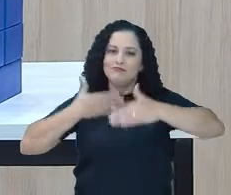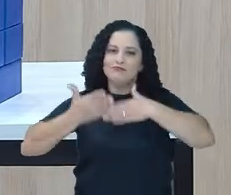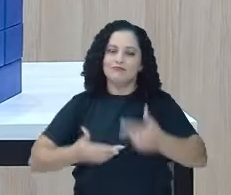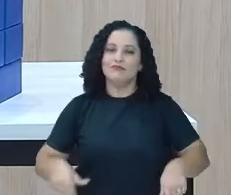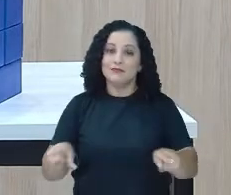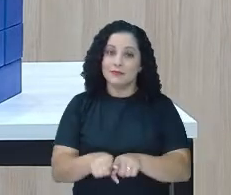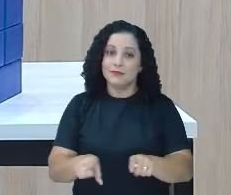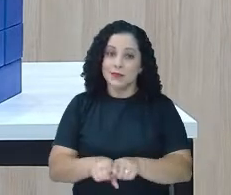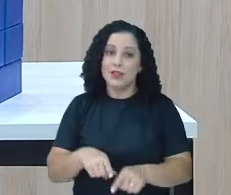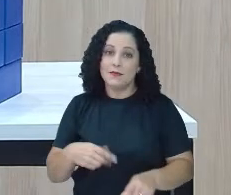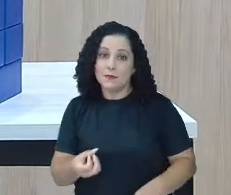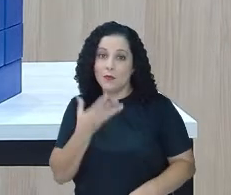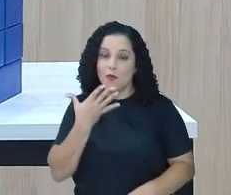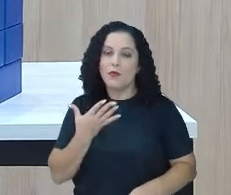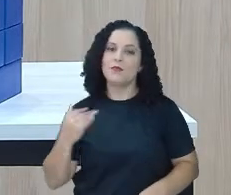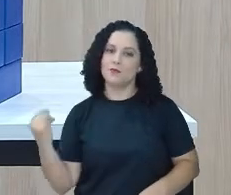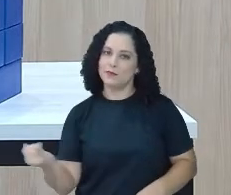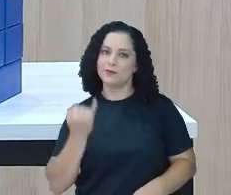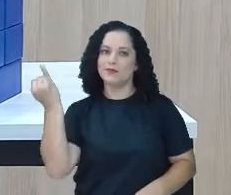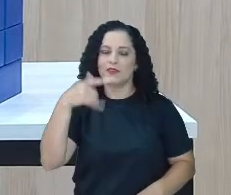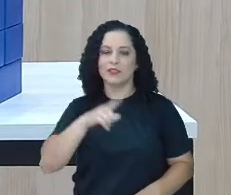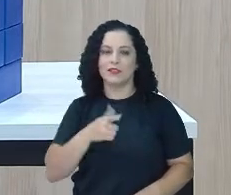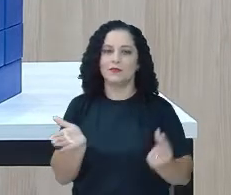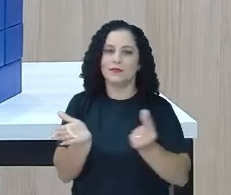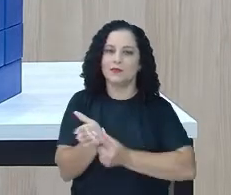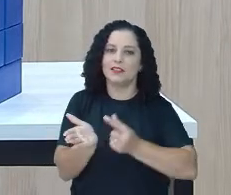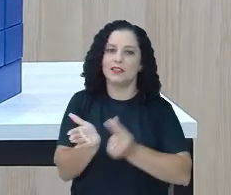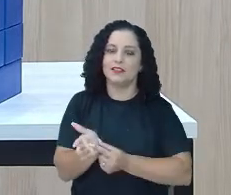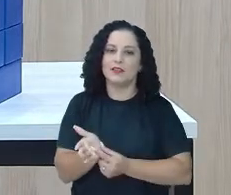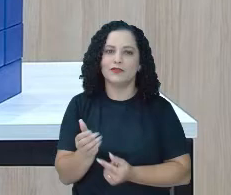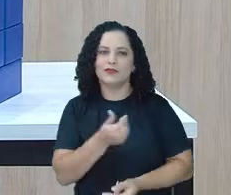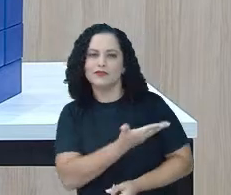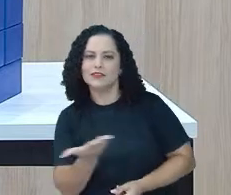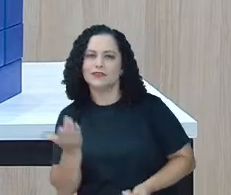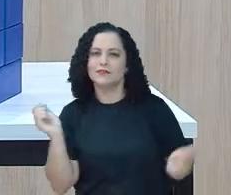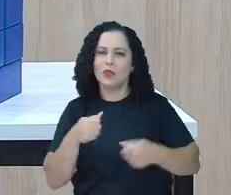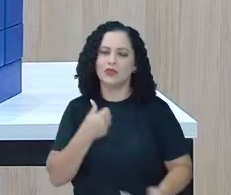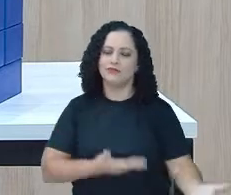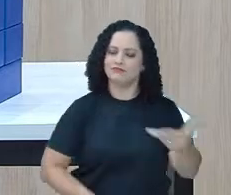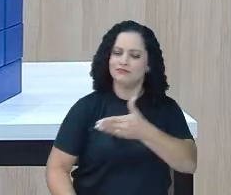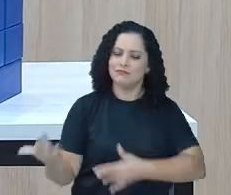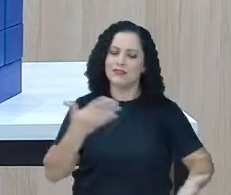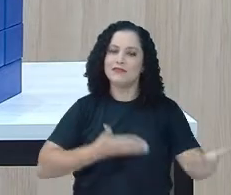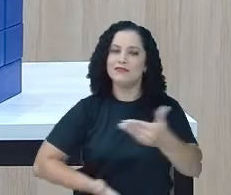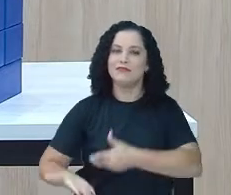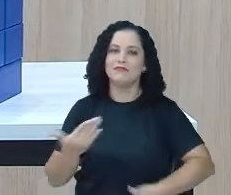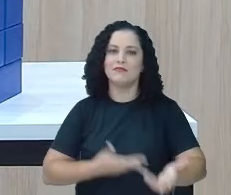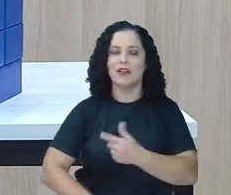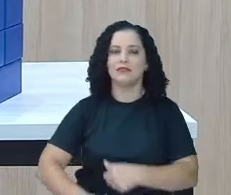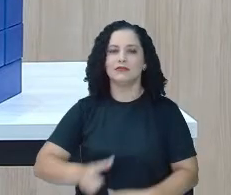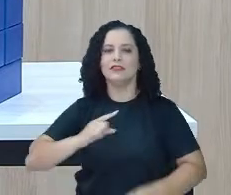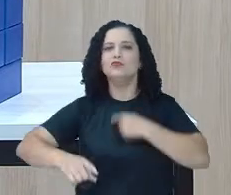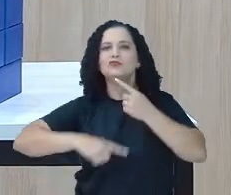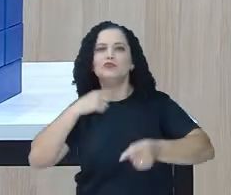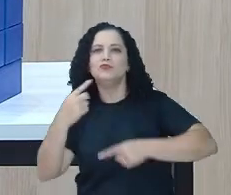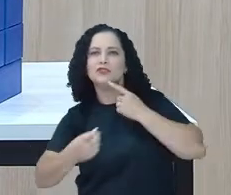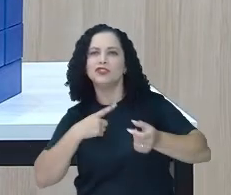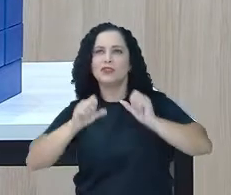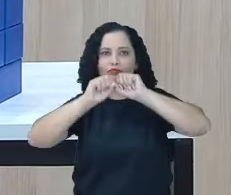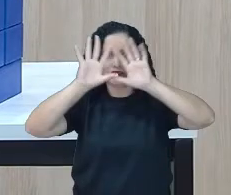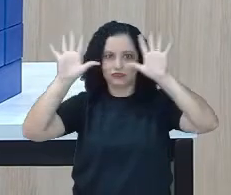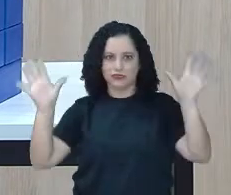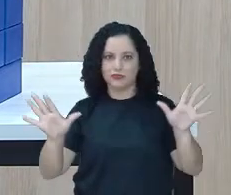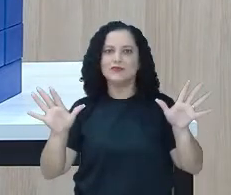do aplicativo, onde você pode, no momento da nossa aula, interagir com comentários, com suas dúvidas, e é para isso que a gente tem ele,